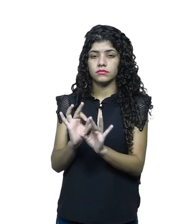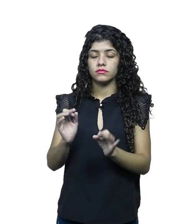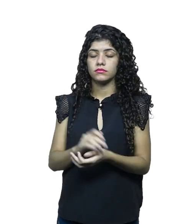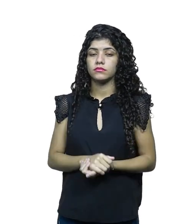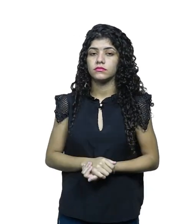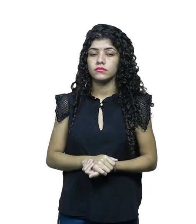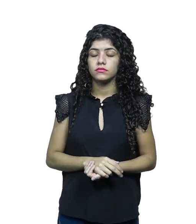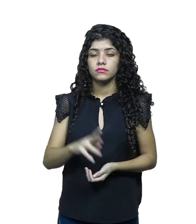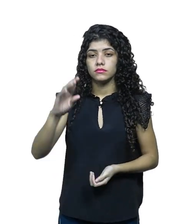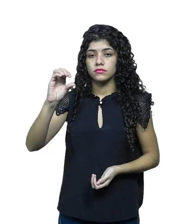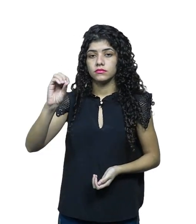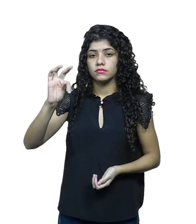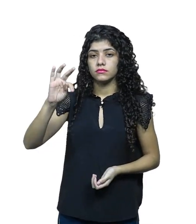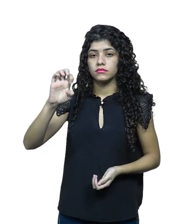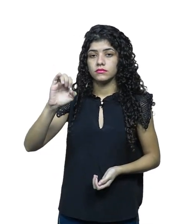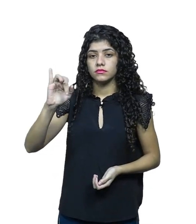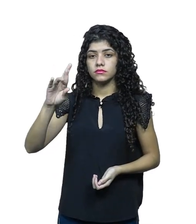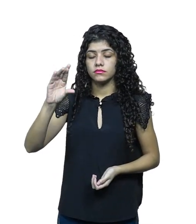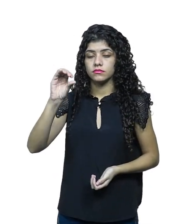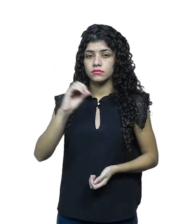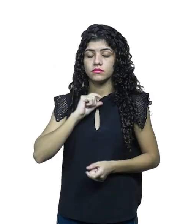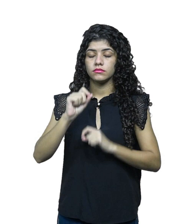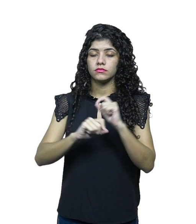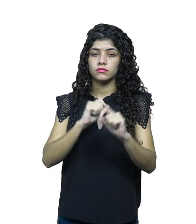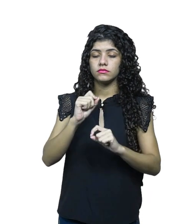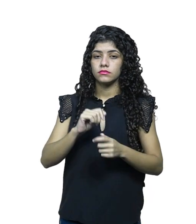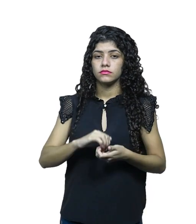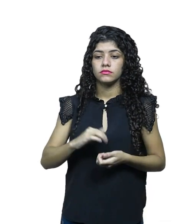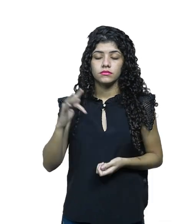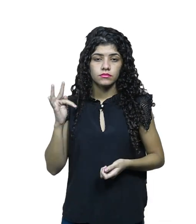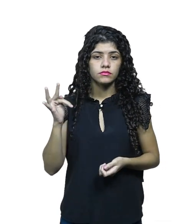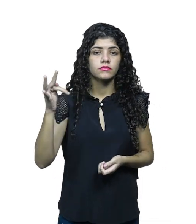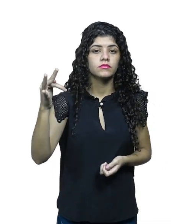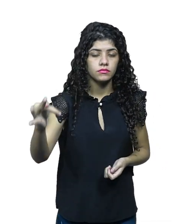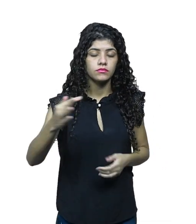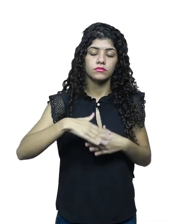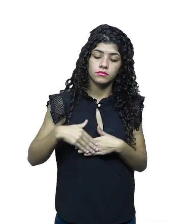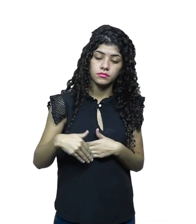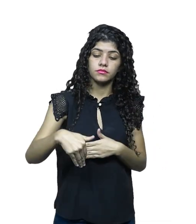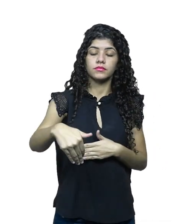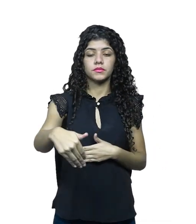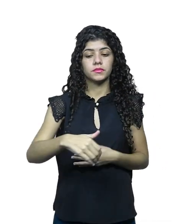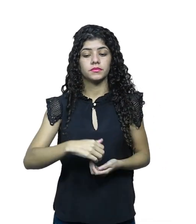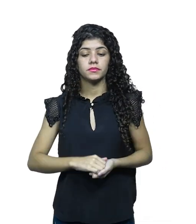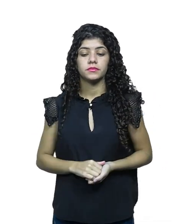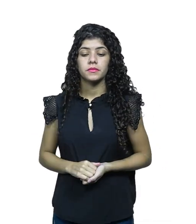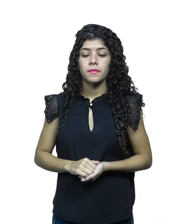é que o filme não está pronto ainda está ali no parâmetro técnico do que o roteiro serve,